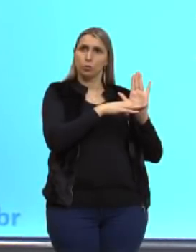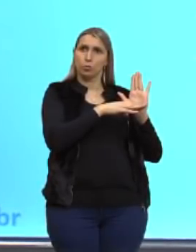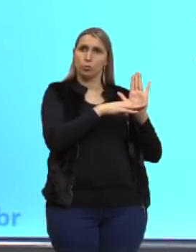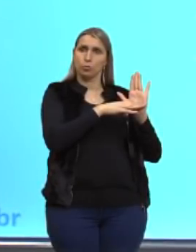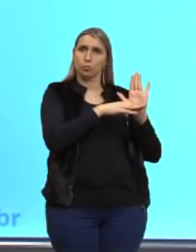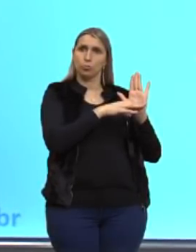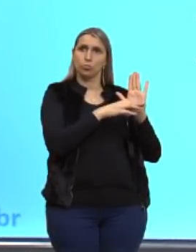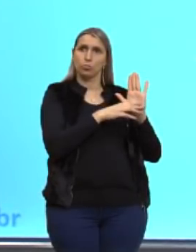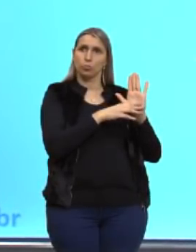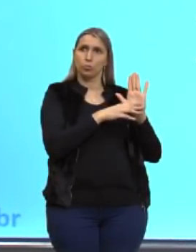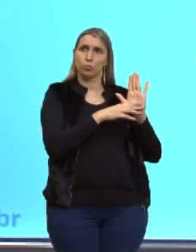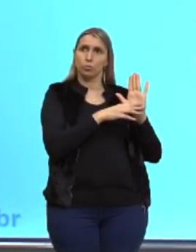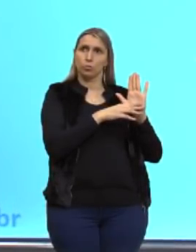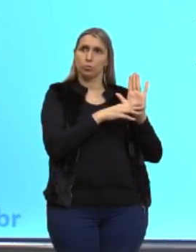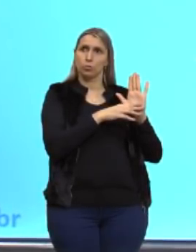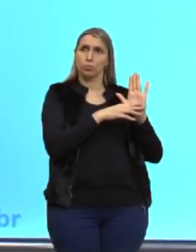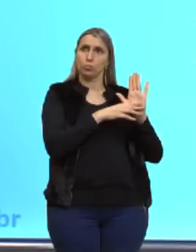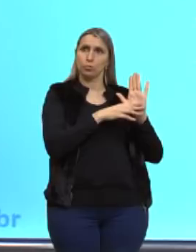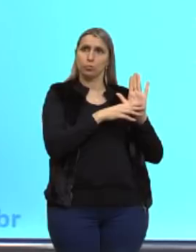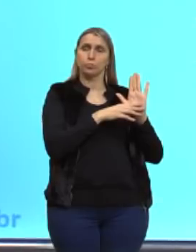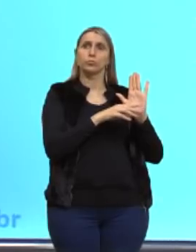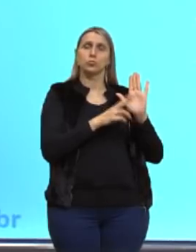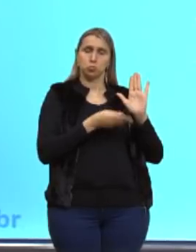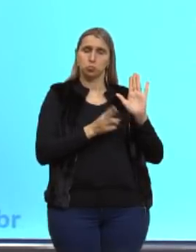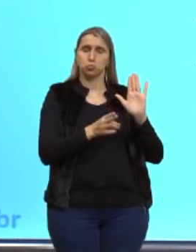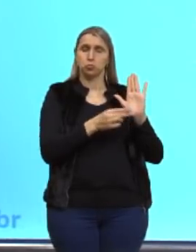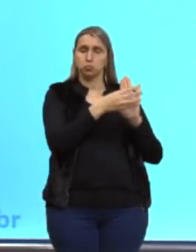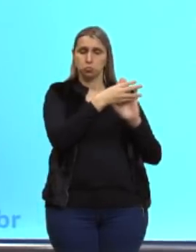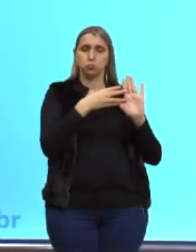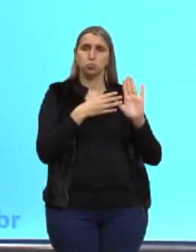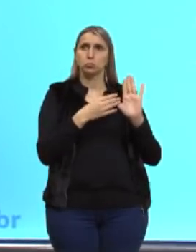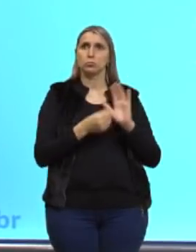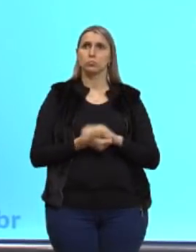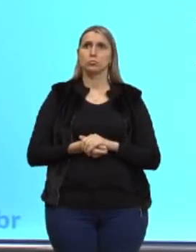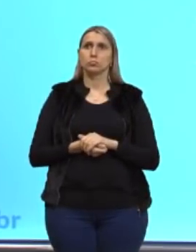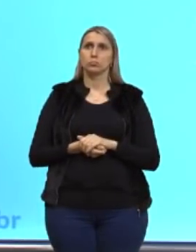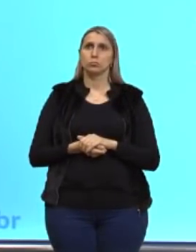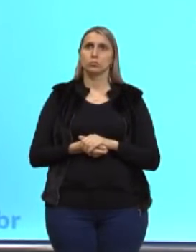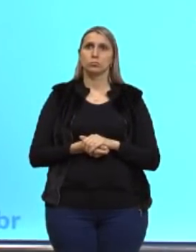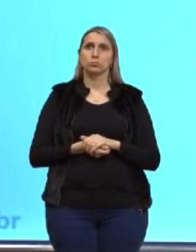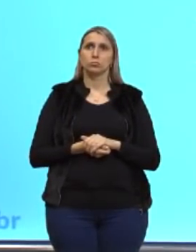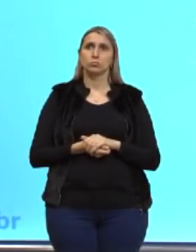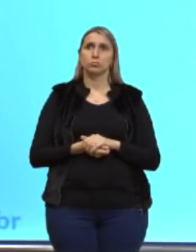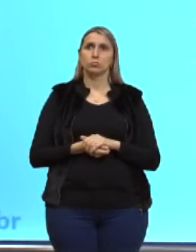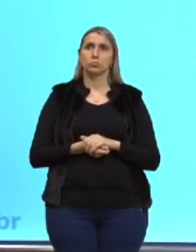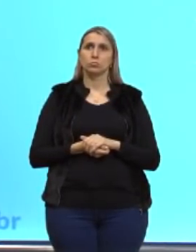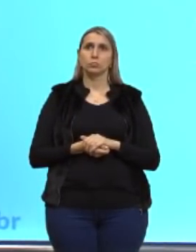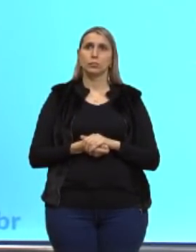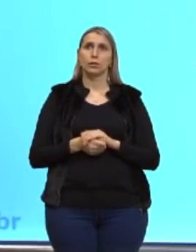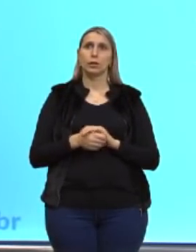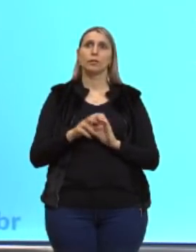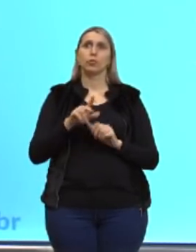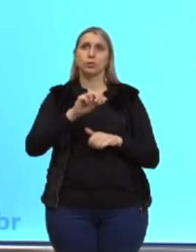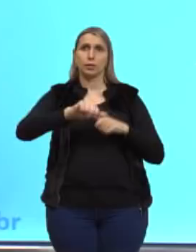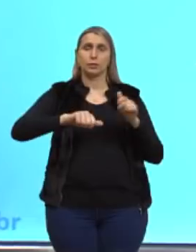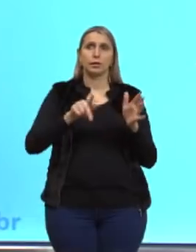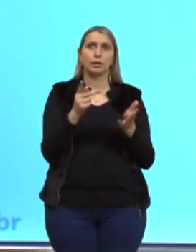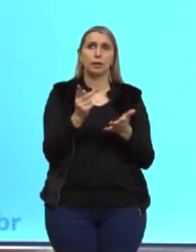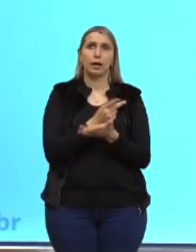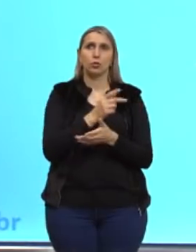metanol do etanol e assim por diante aqui tá errado tá tá preocupando mas é tá